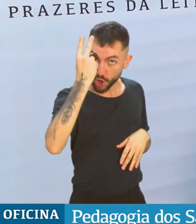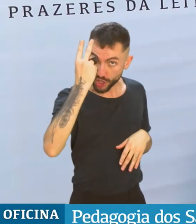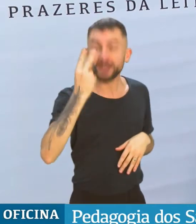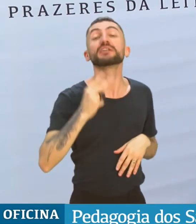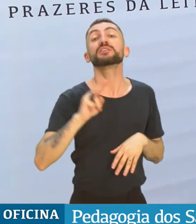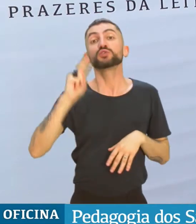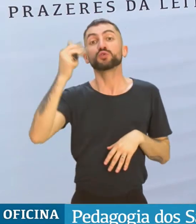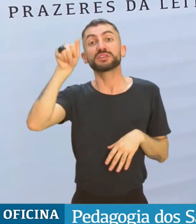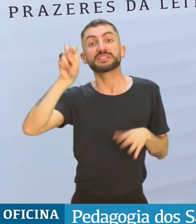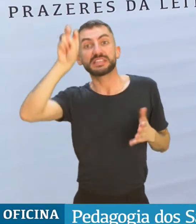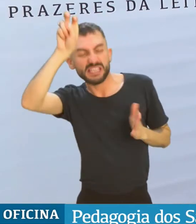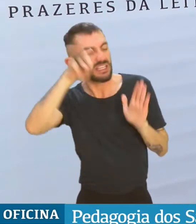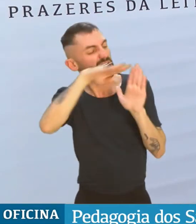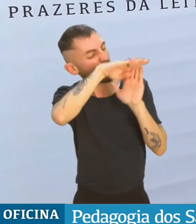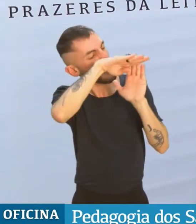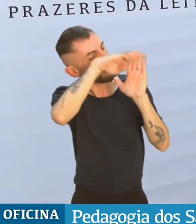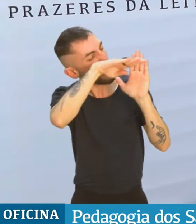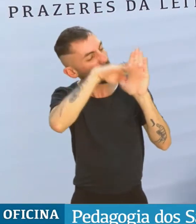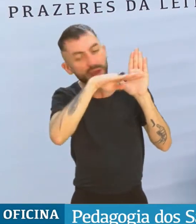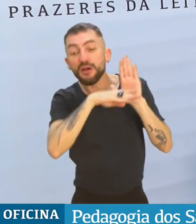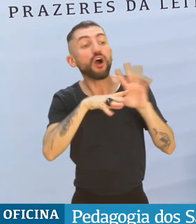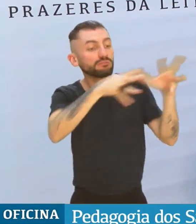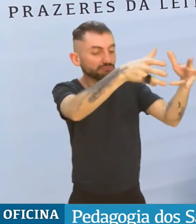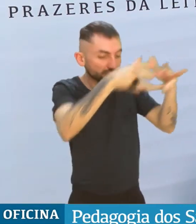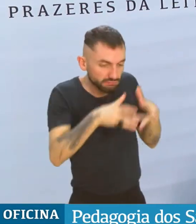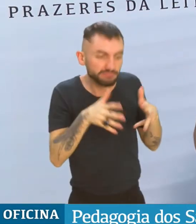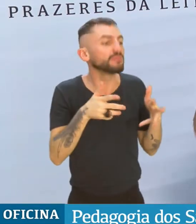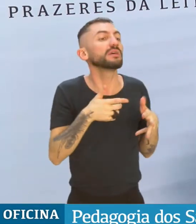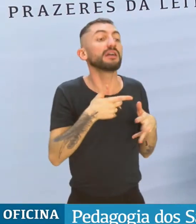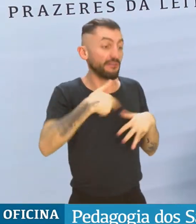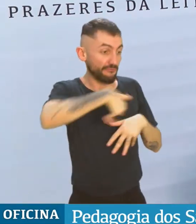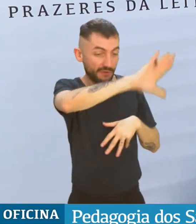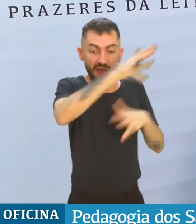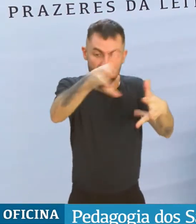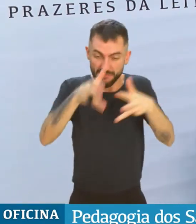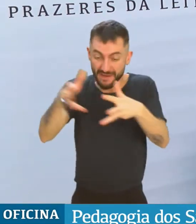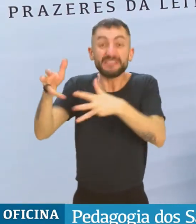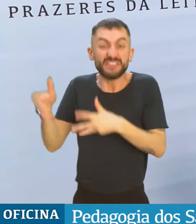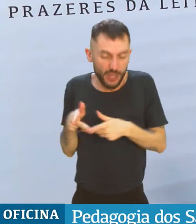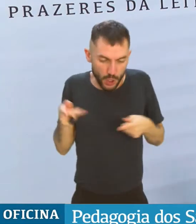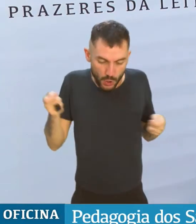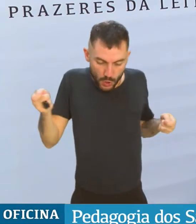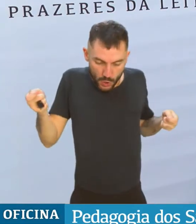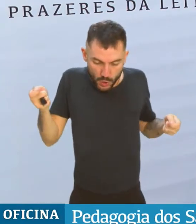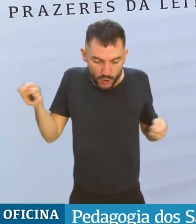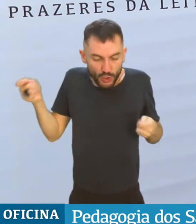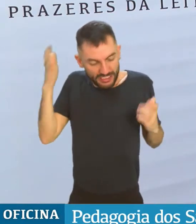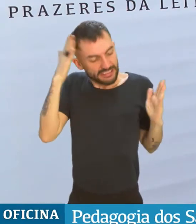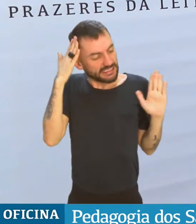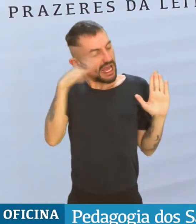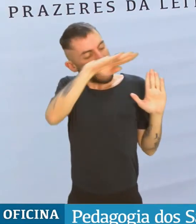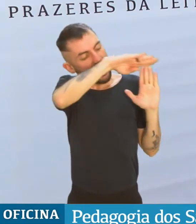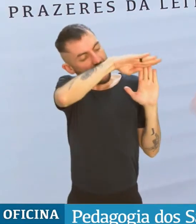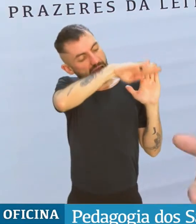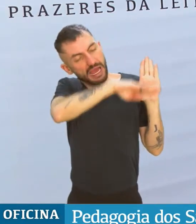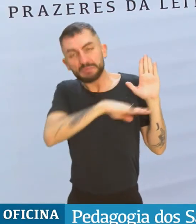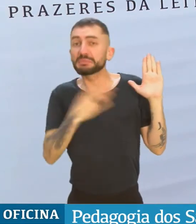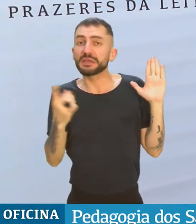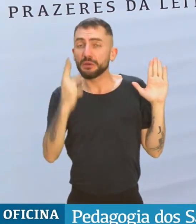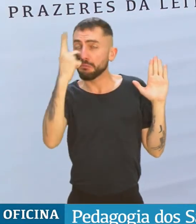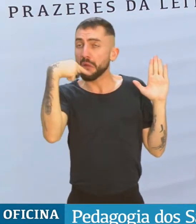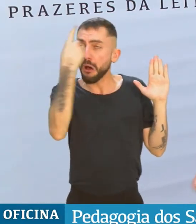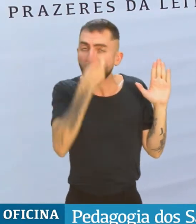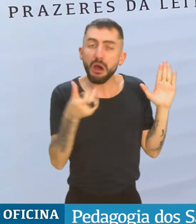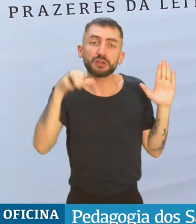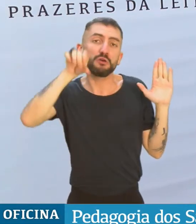primeiro B, 2h30, primeiro C, e aí eles têm um controle do início ao fim da atividade, seja ela com 60 minutos, 90